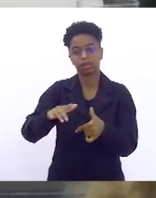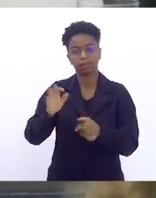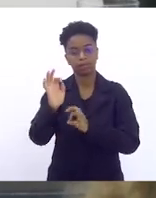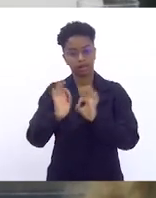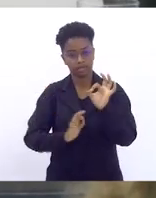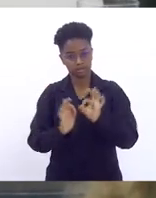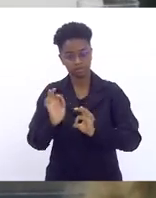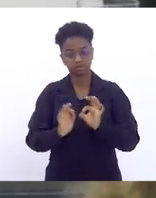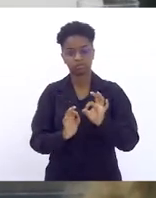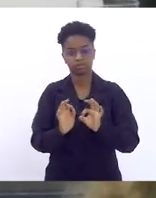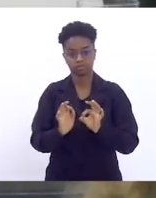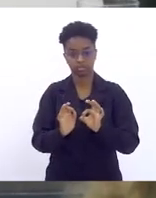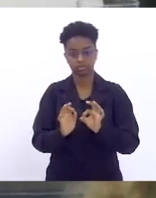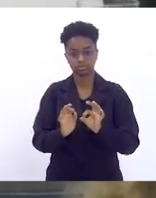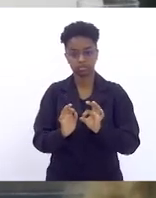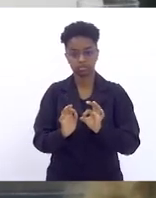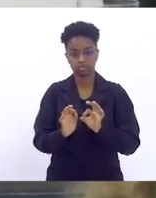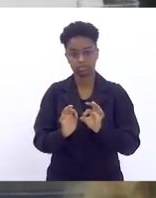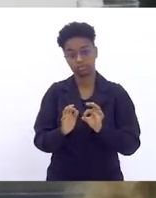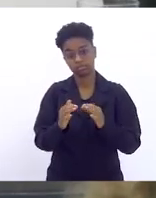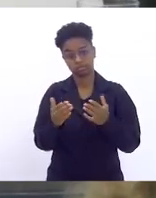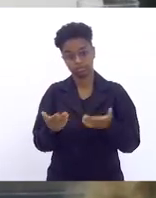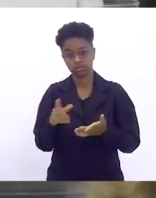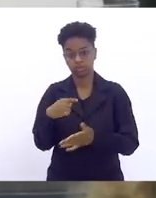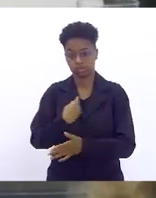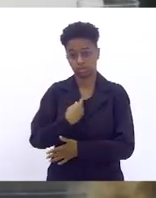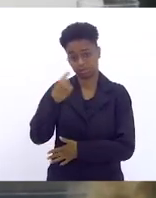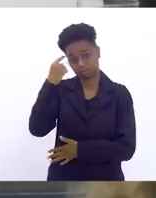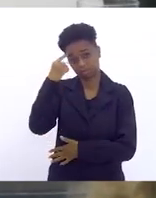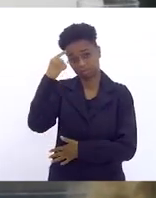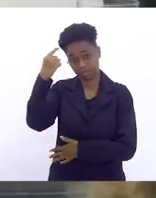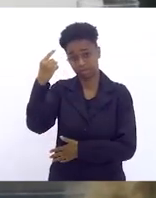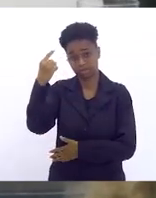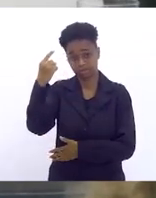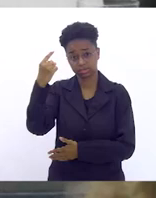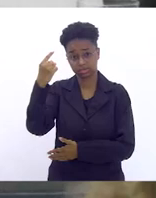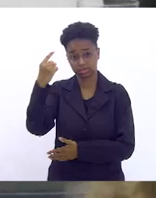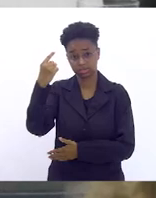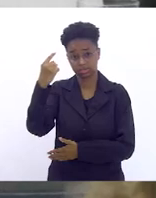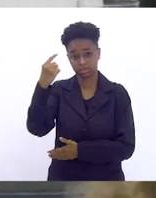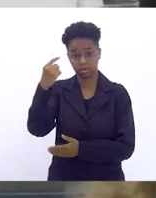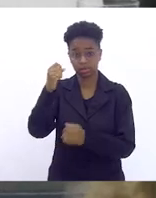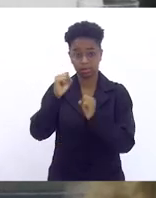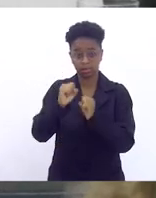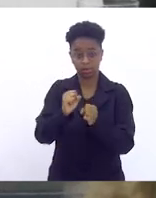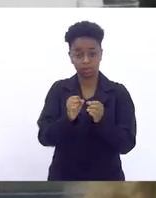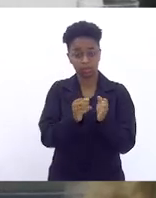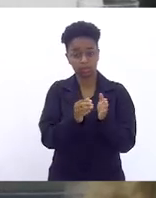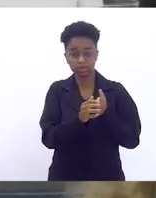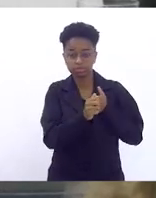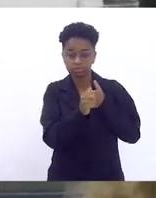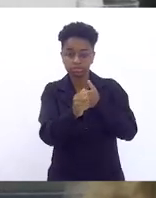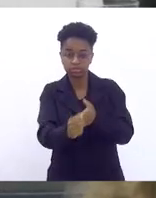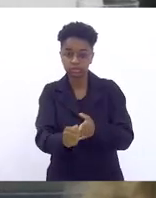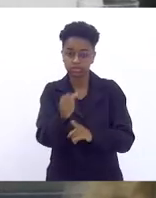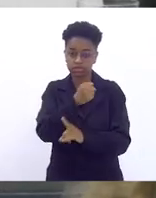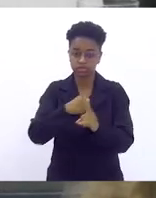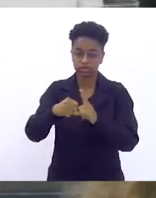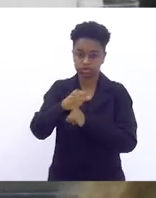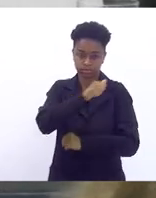do plano que nós precisamos que pode ser um direcionamento para a sociedade Fluminense